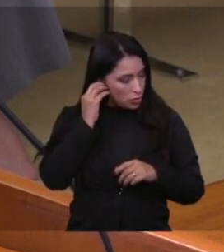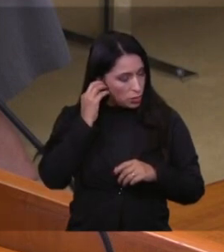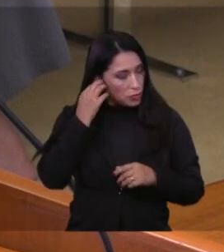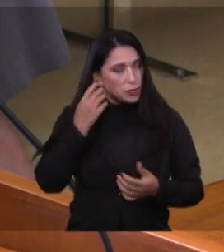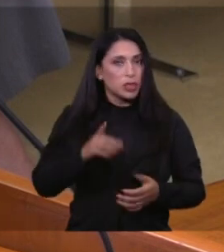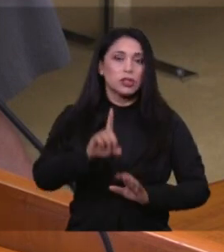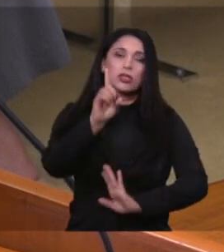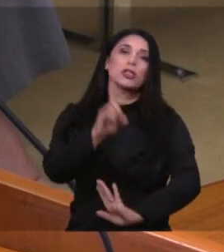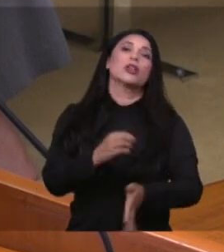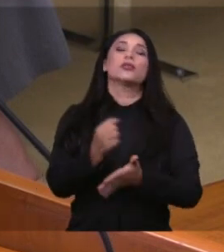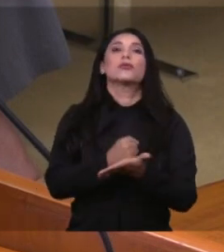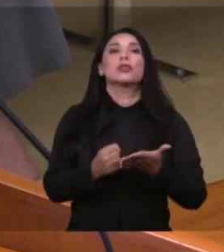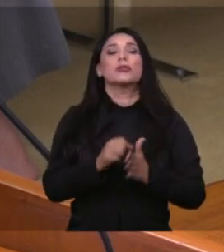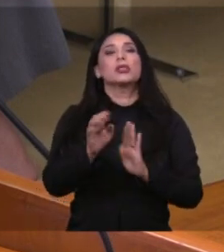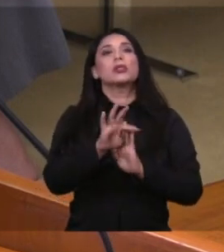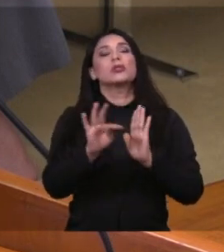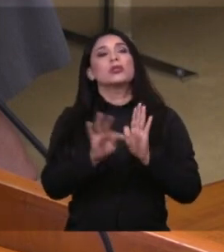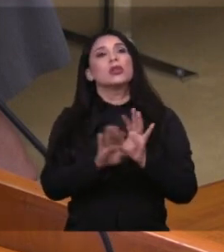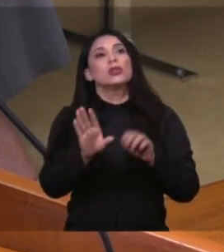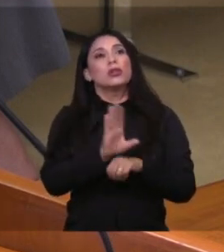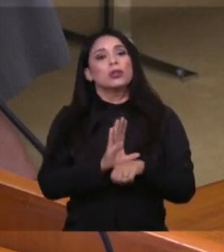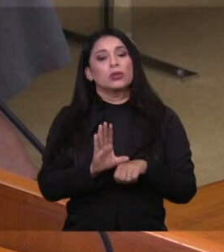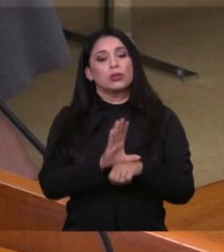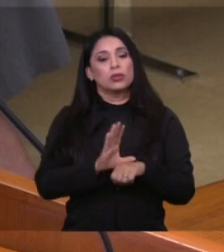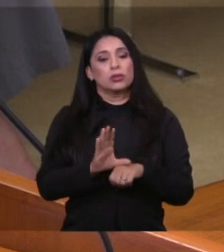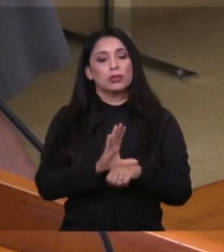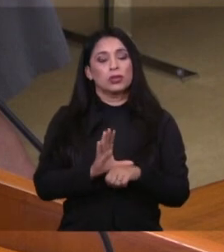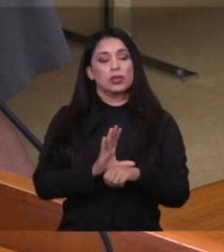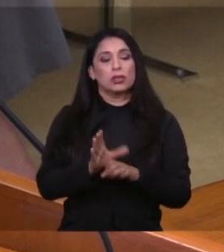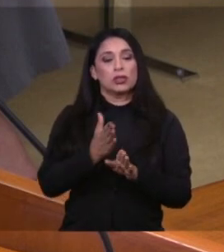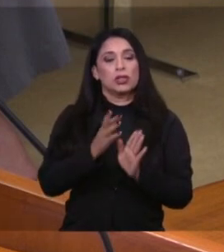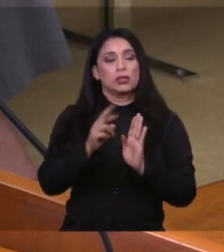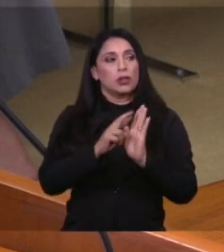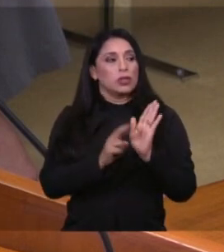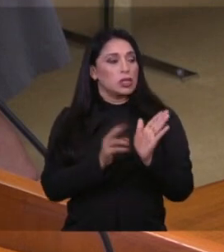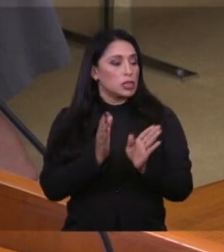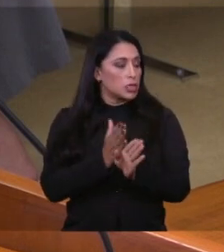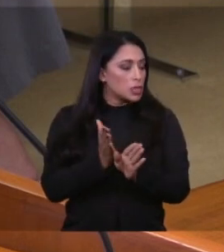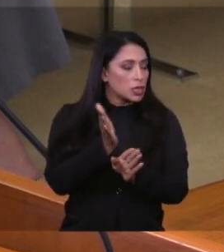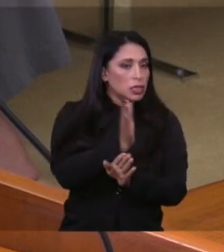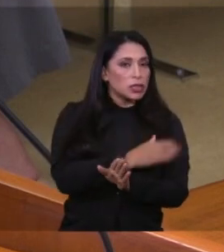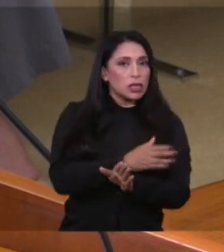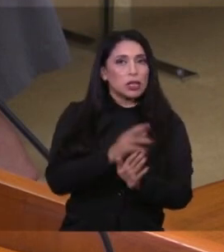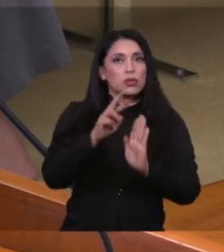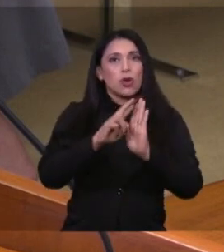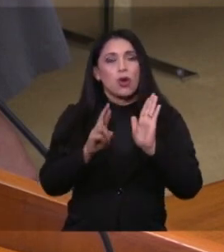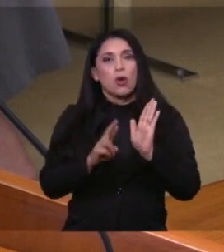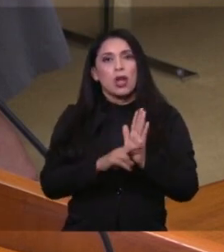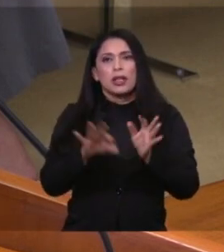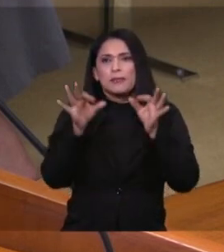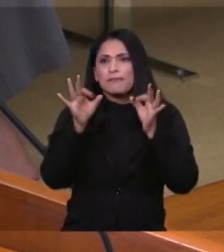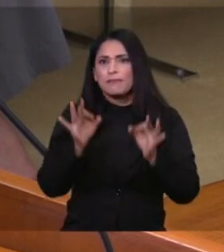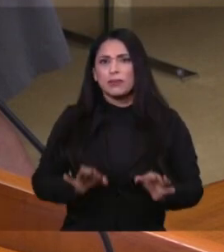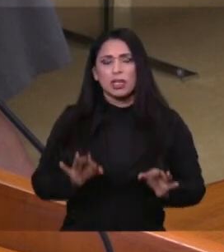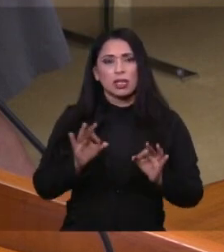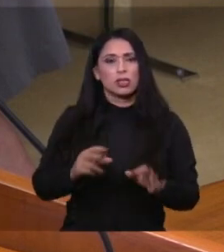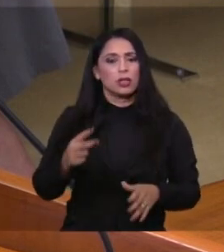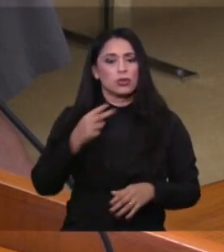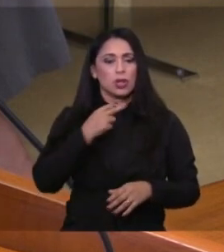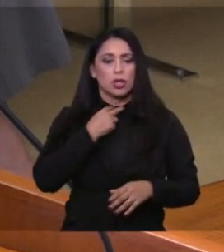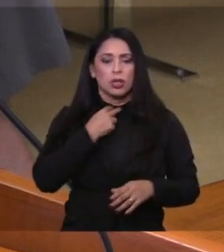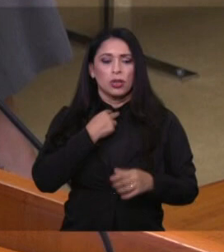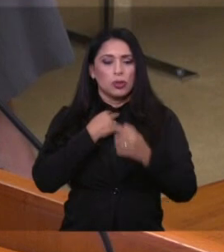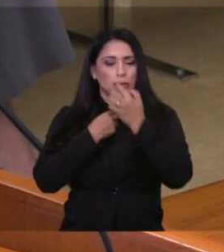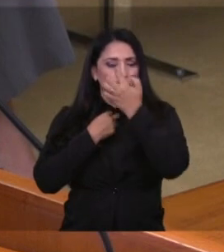direitos fundamentais, o texto constitucional prevê as regras da anterioridade com parâmetros bem definidos, que não podem ser